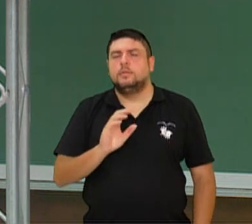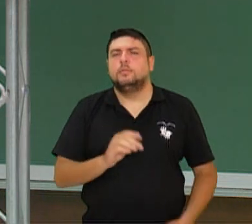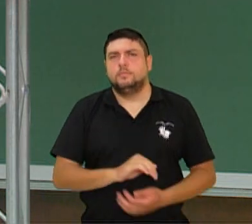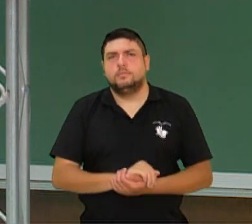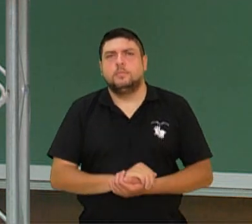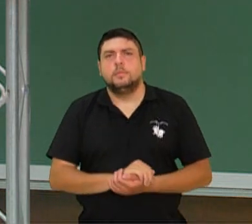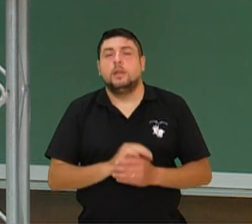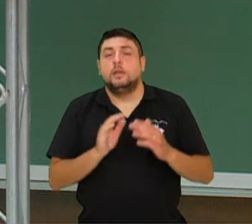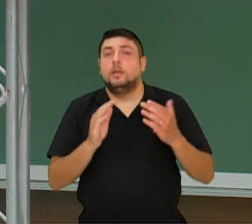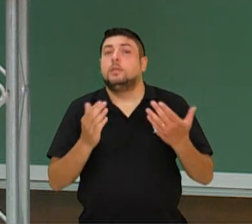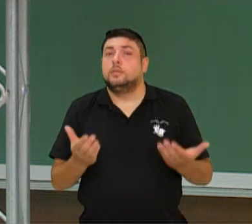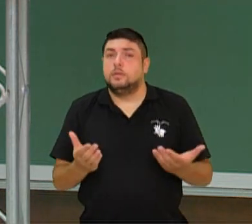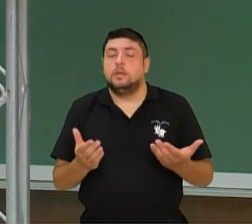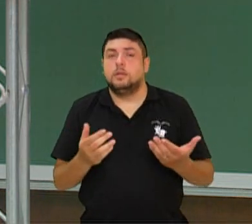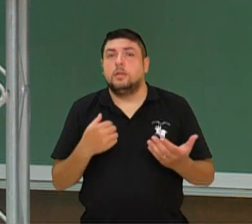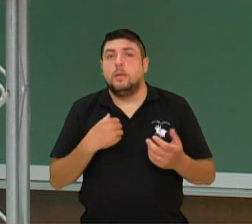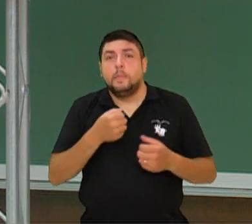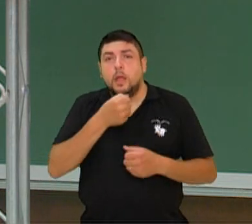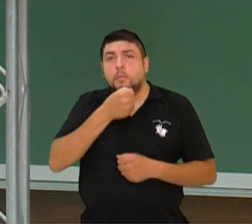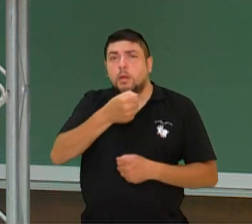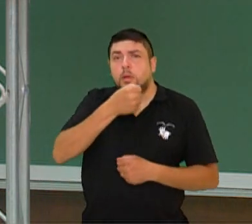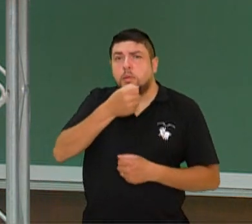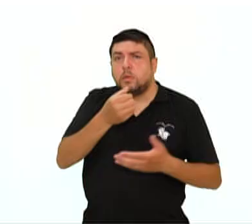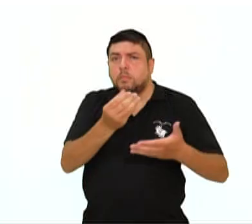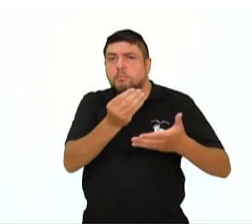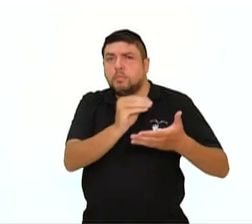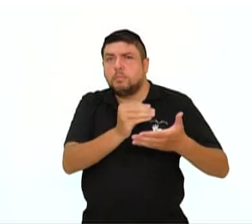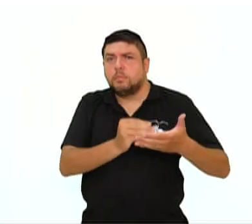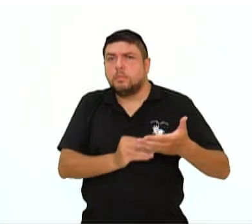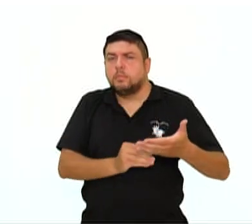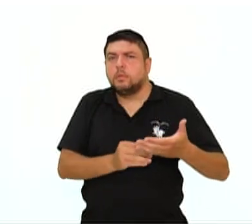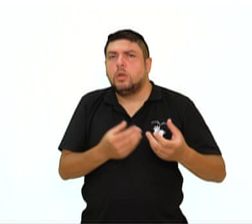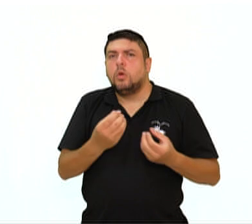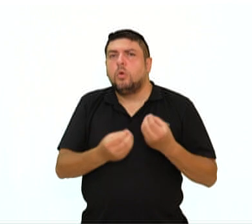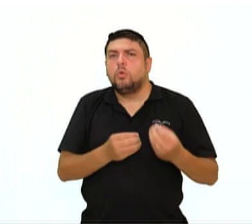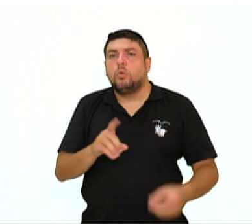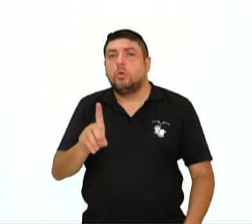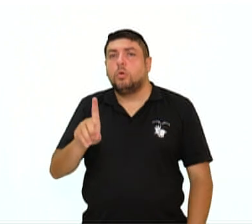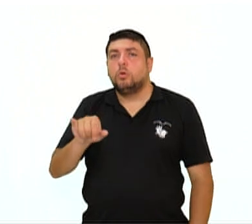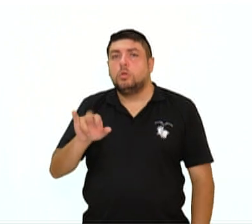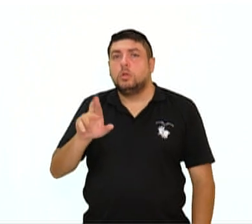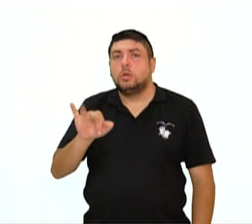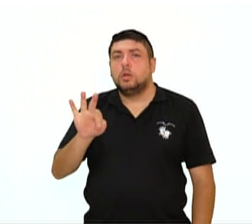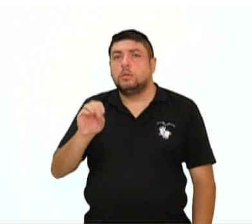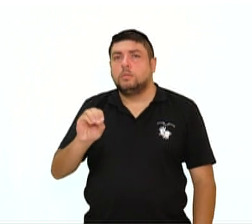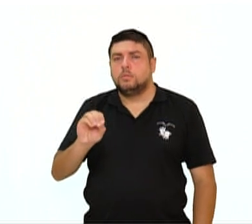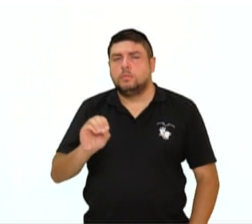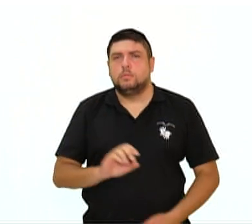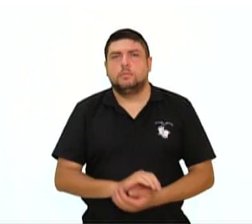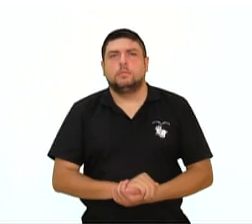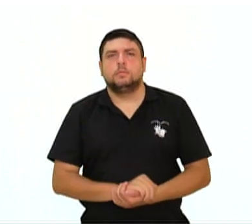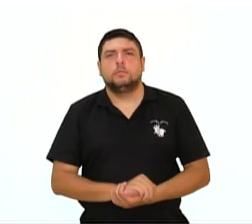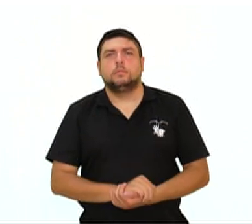sem dúvida nenhuma, a entrevista é realizada no discurso direto, ok?